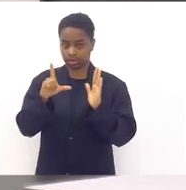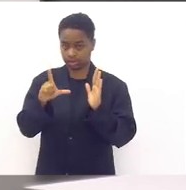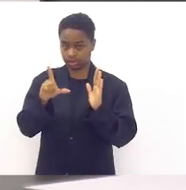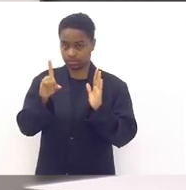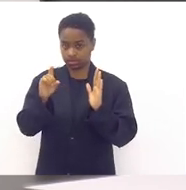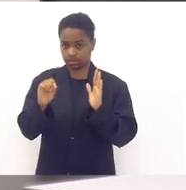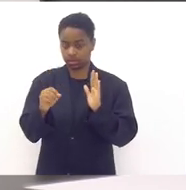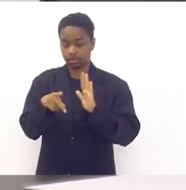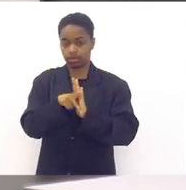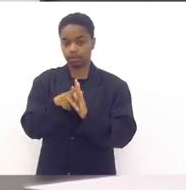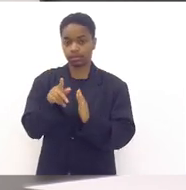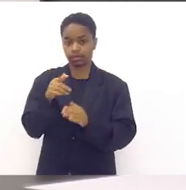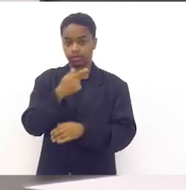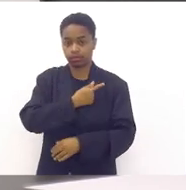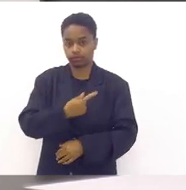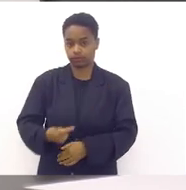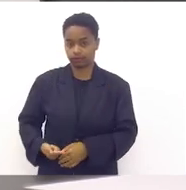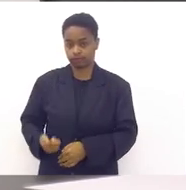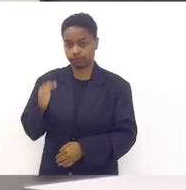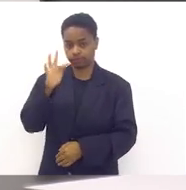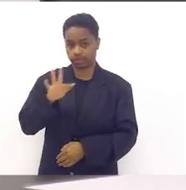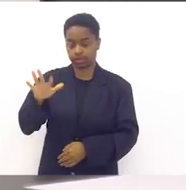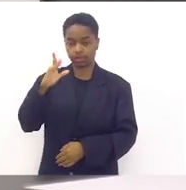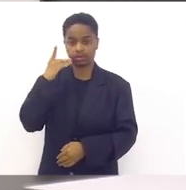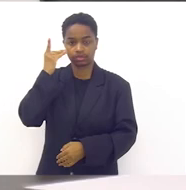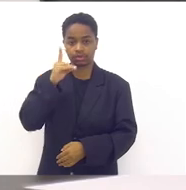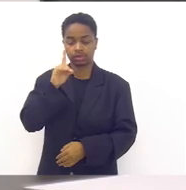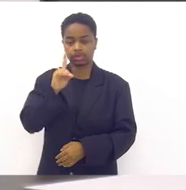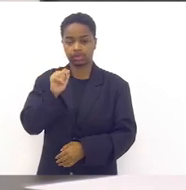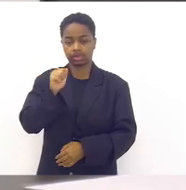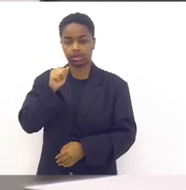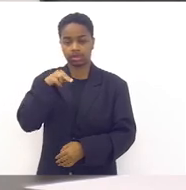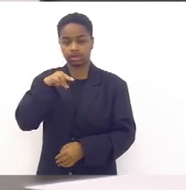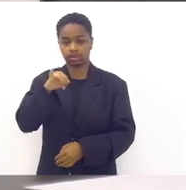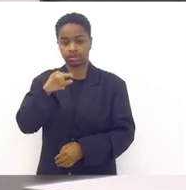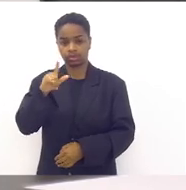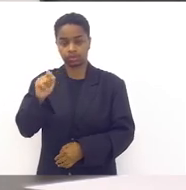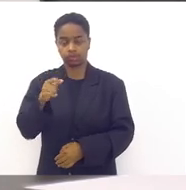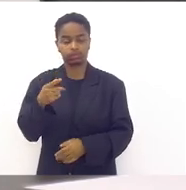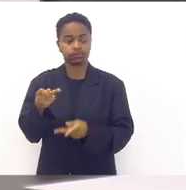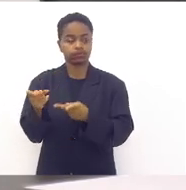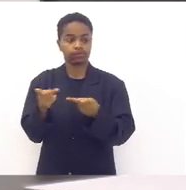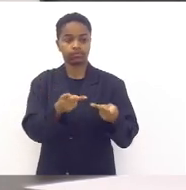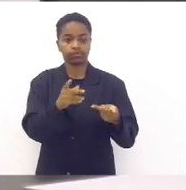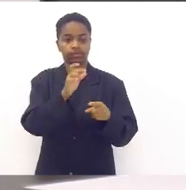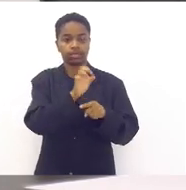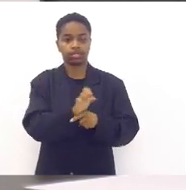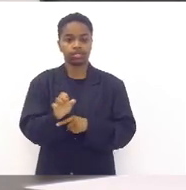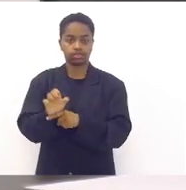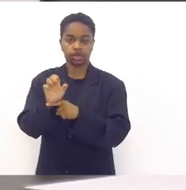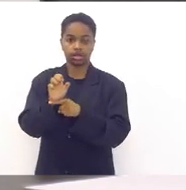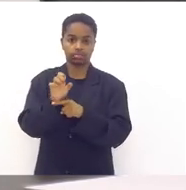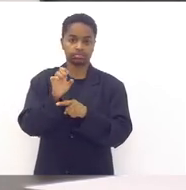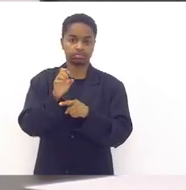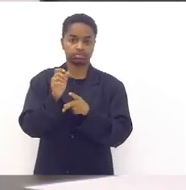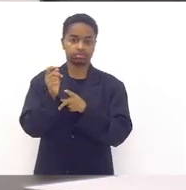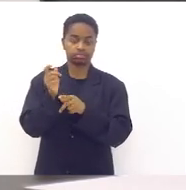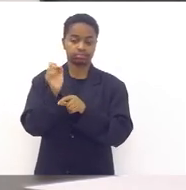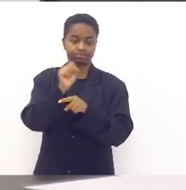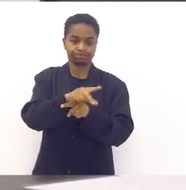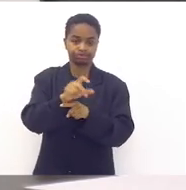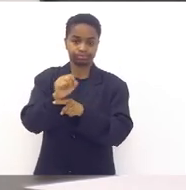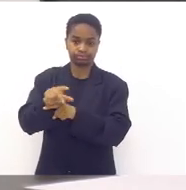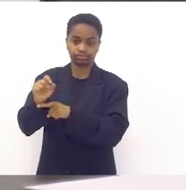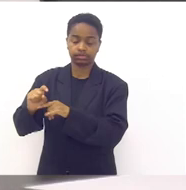do governo federal, o deputado Danilo Forte, que esteve aqui, ele está correndo os estados. E a gente já